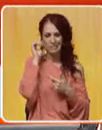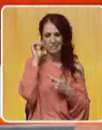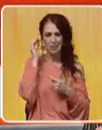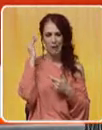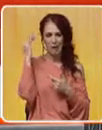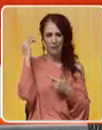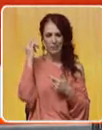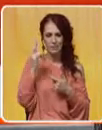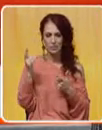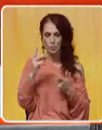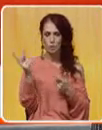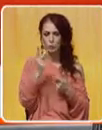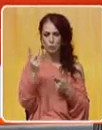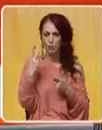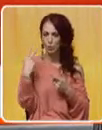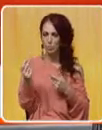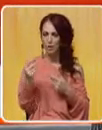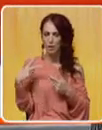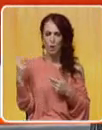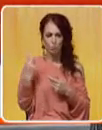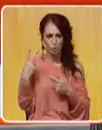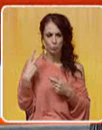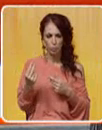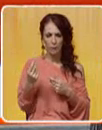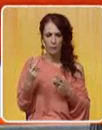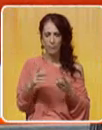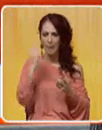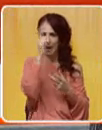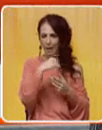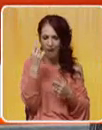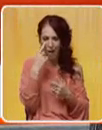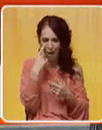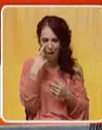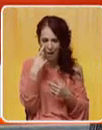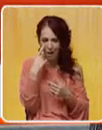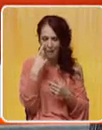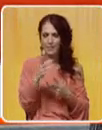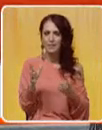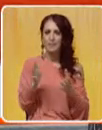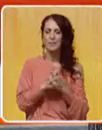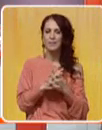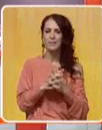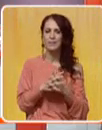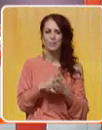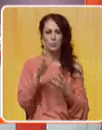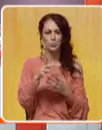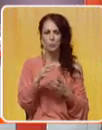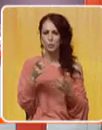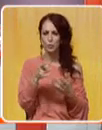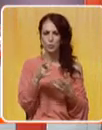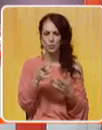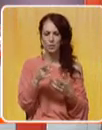arda e assim é que vocês fazem uma dupla no no na tua cara não é estranha na tua na tua carne não é estranha em que tu tens